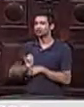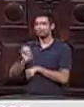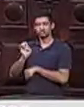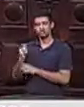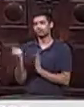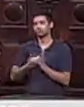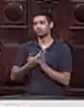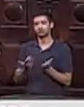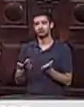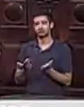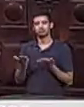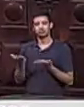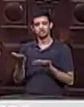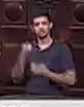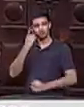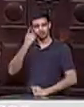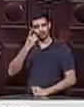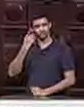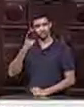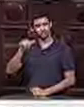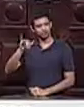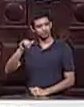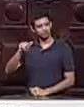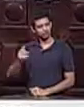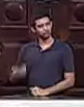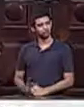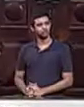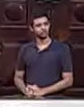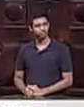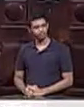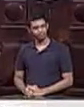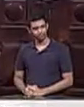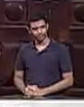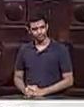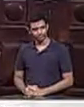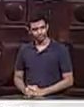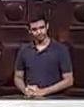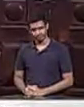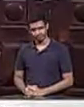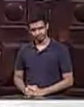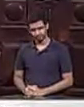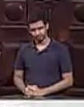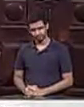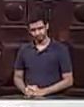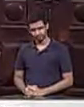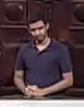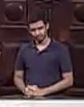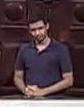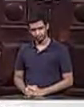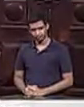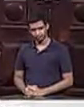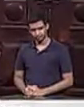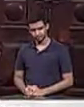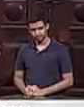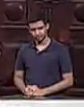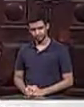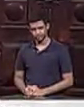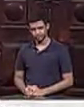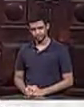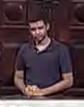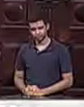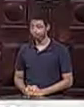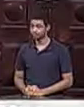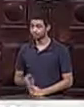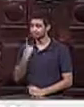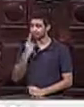parte. Deputado Zeidan. Eu quero ressaltar a fala de Vossa Excelência, deputado Márcio Pacheco, em relação ao desmonte do